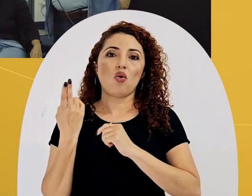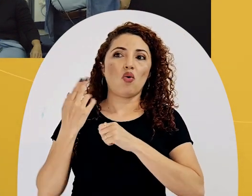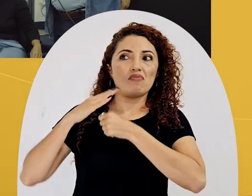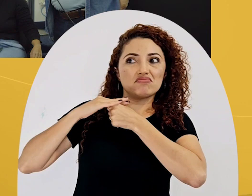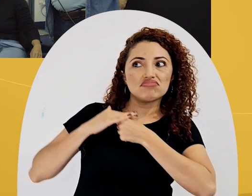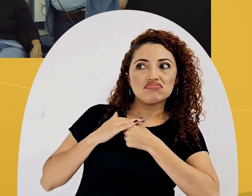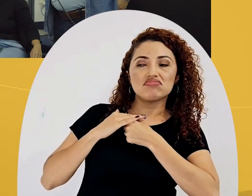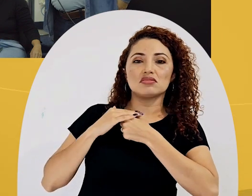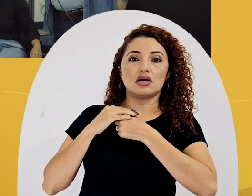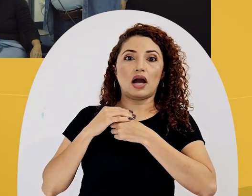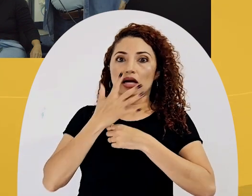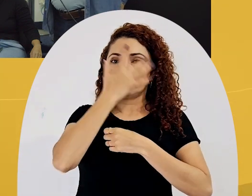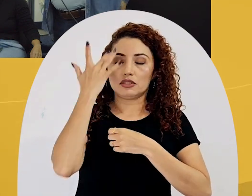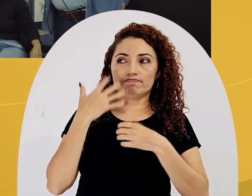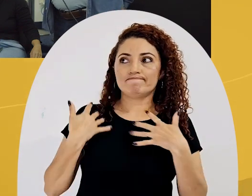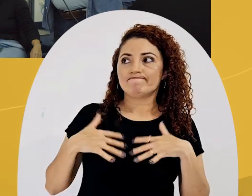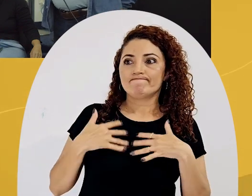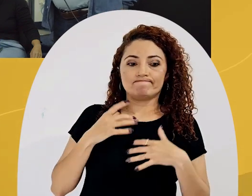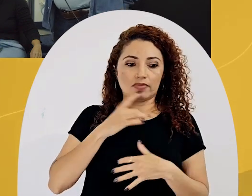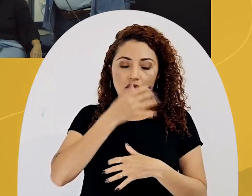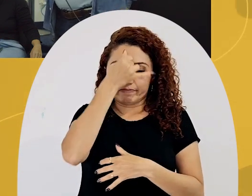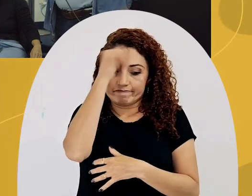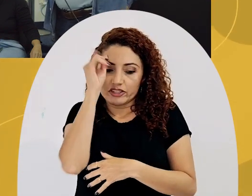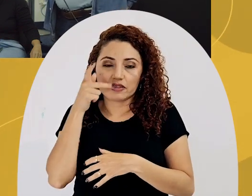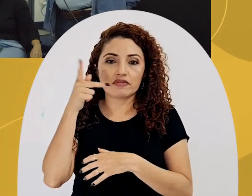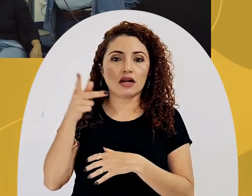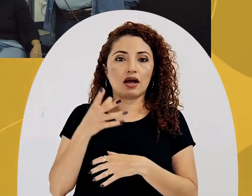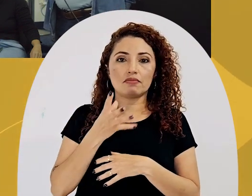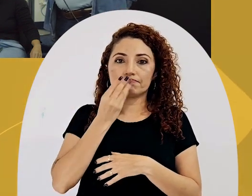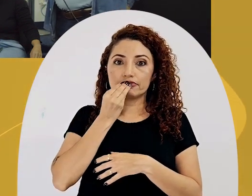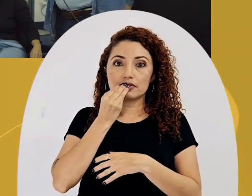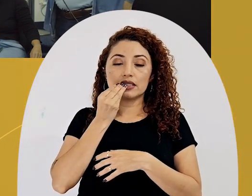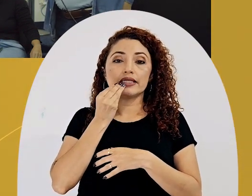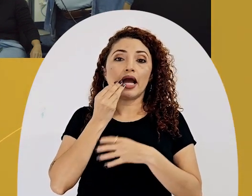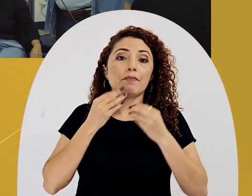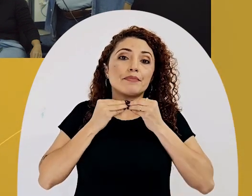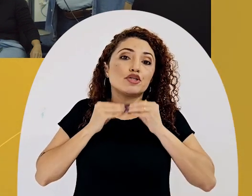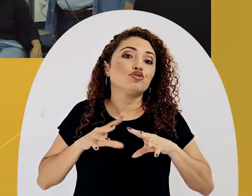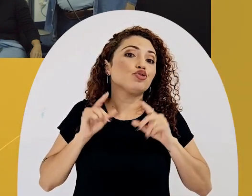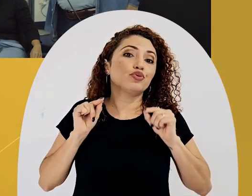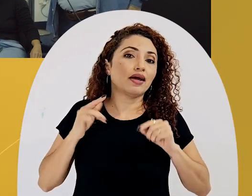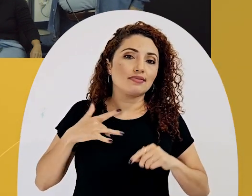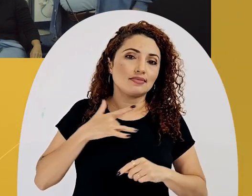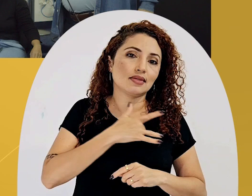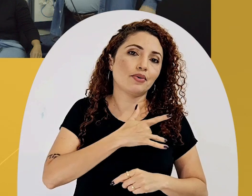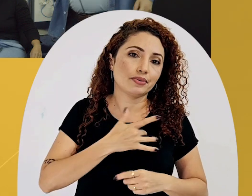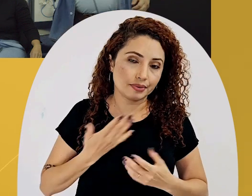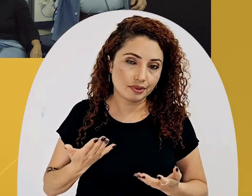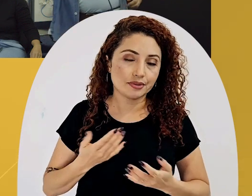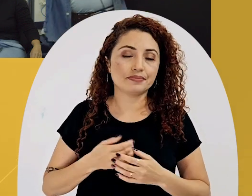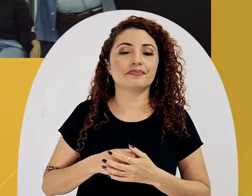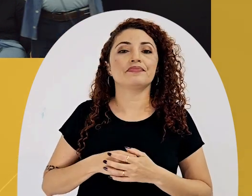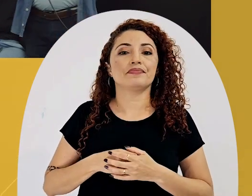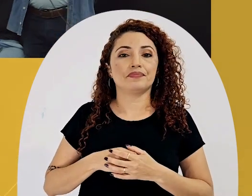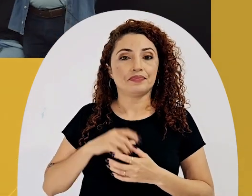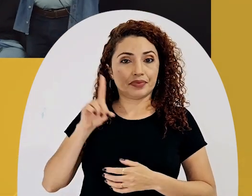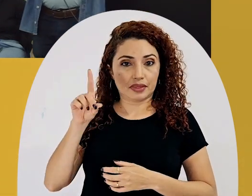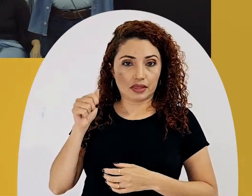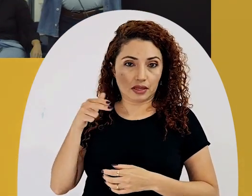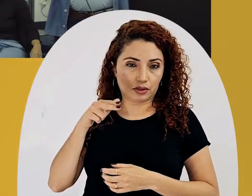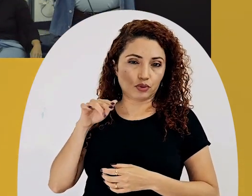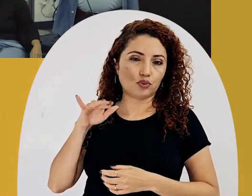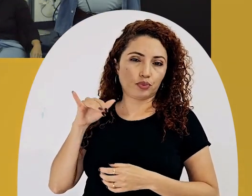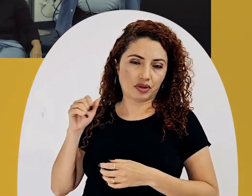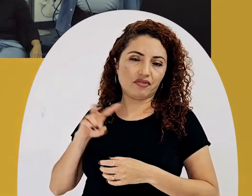estão sofrendo isso, e isso impacta totalmente, né, na saúde das pessoas, né. A Danúbia também vai falar um pouco